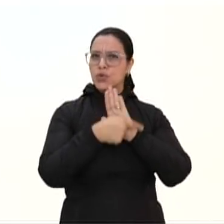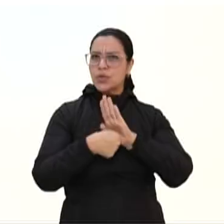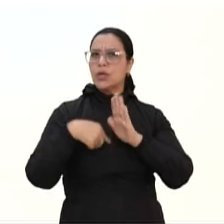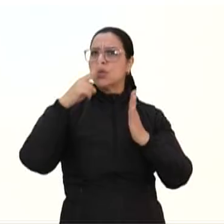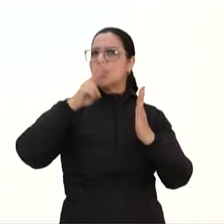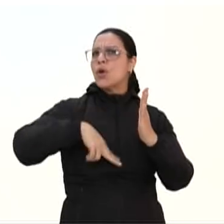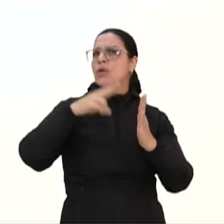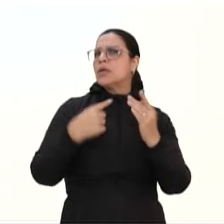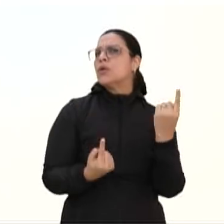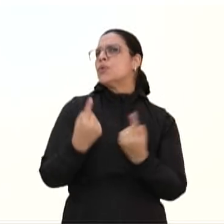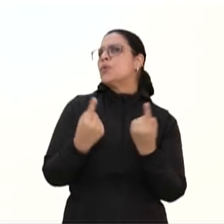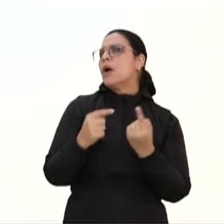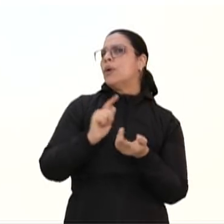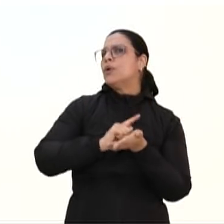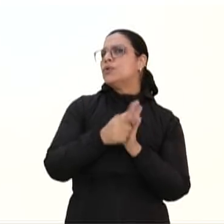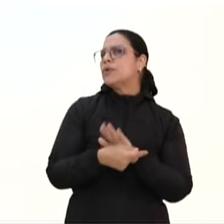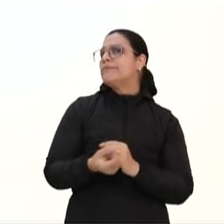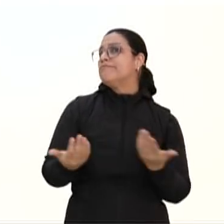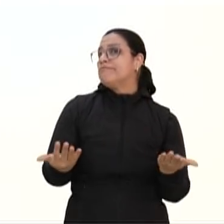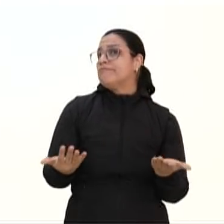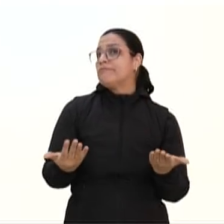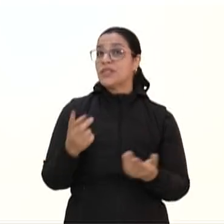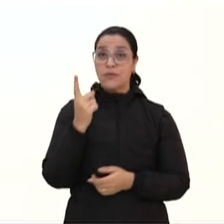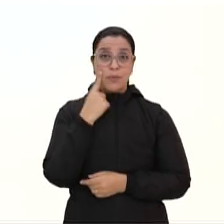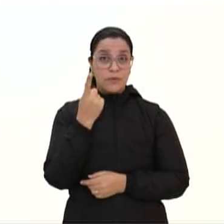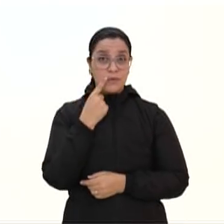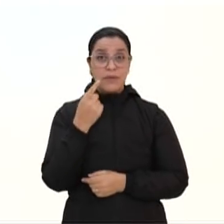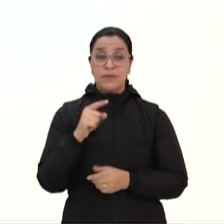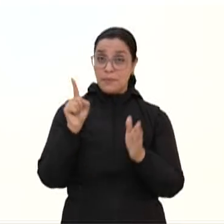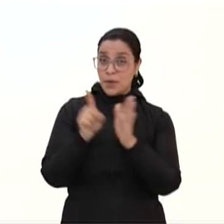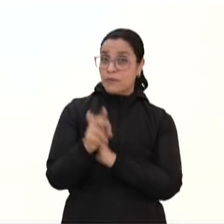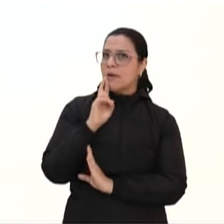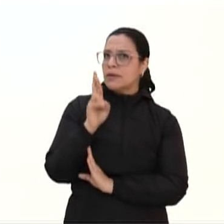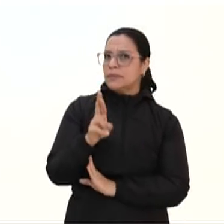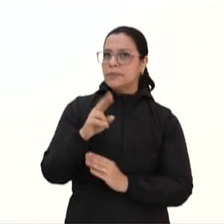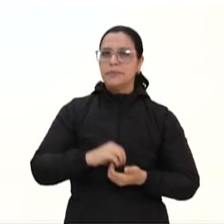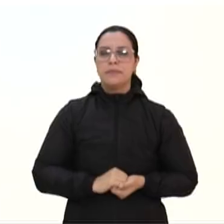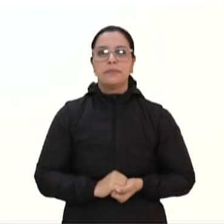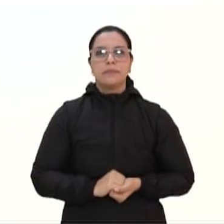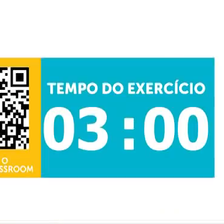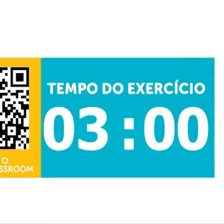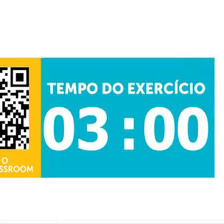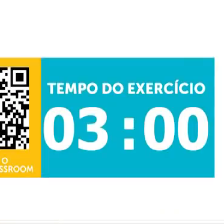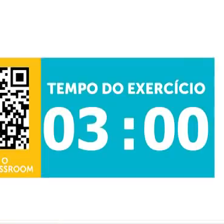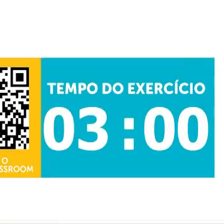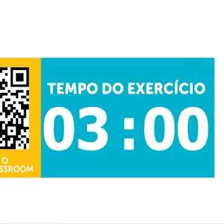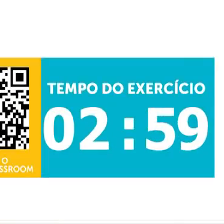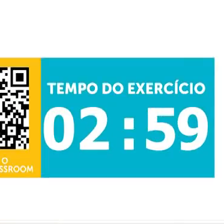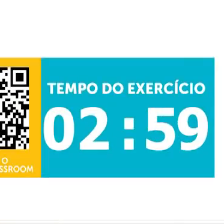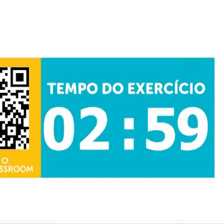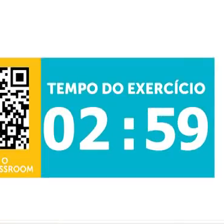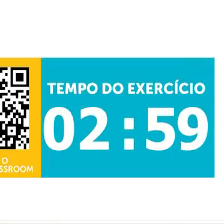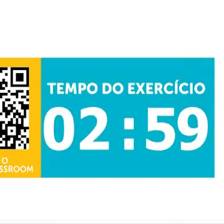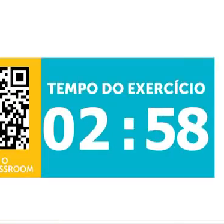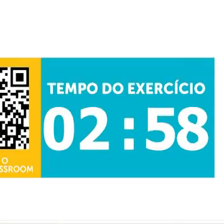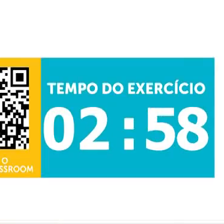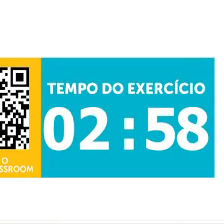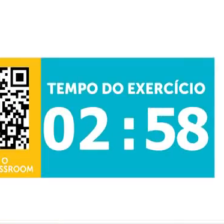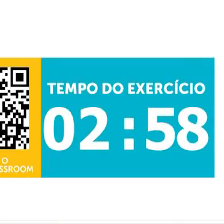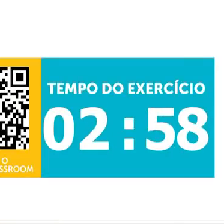para que o homem a ouvisse. Já disse que não conheço. Com relação ao gênero